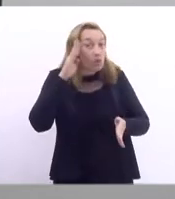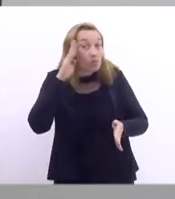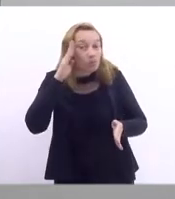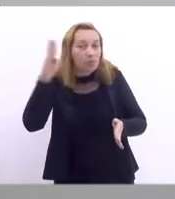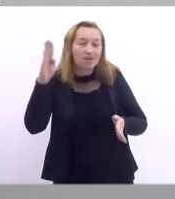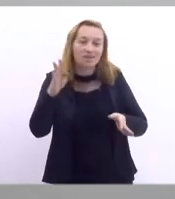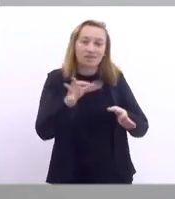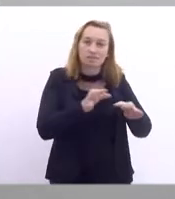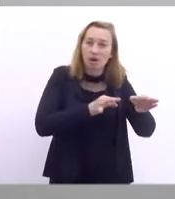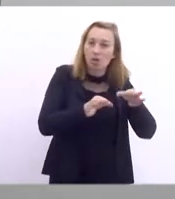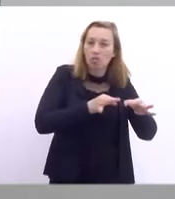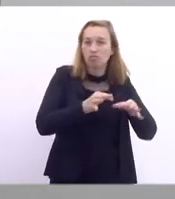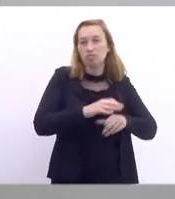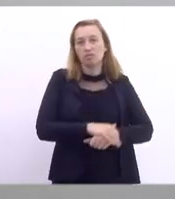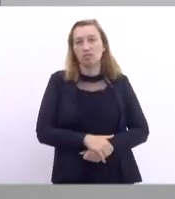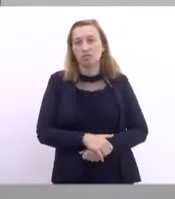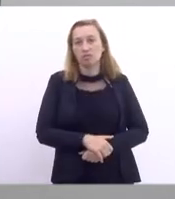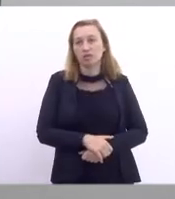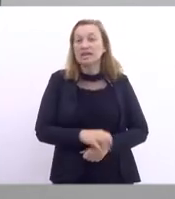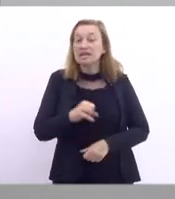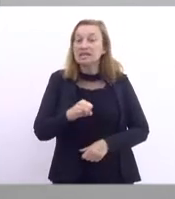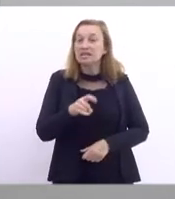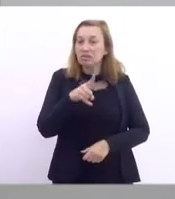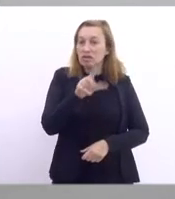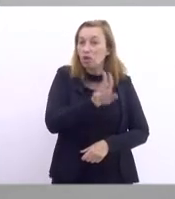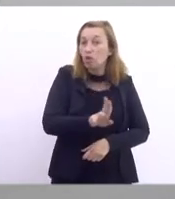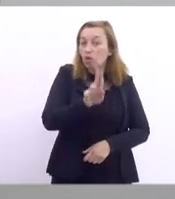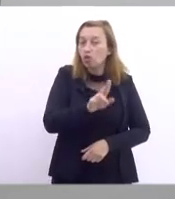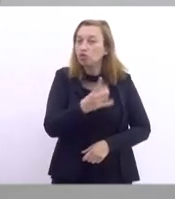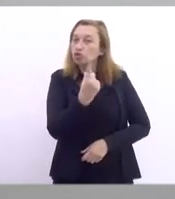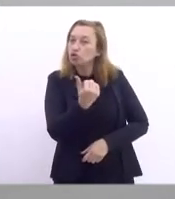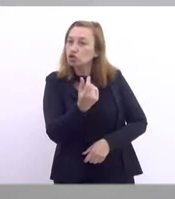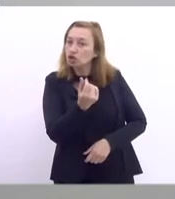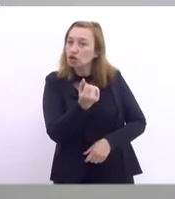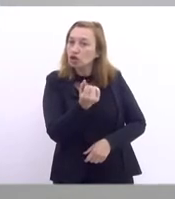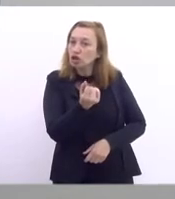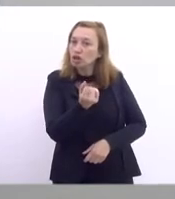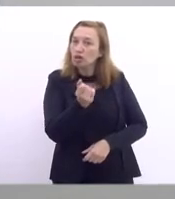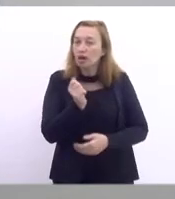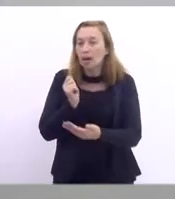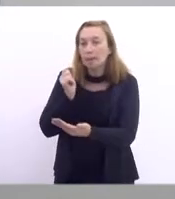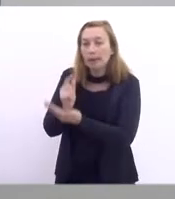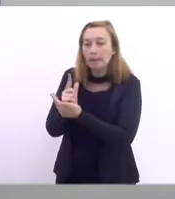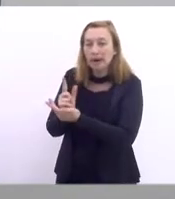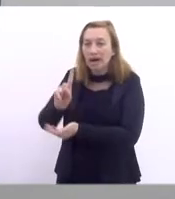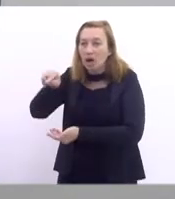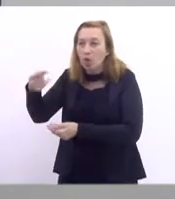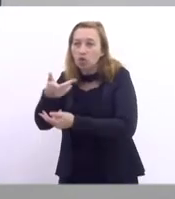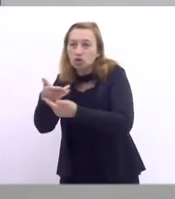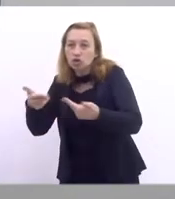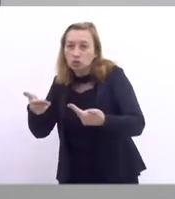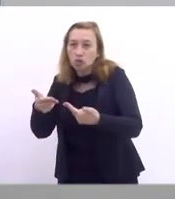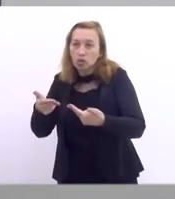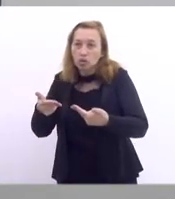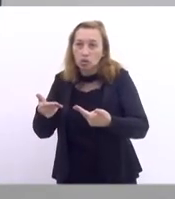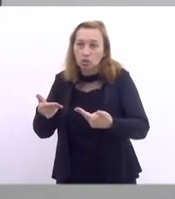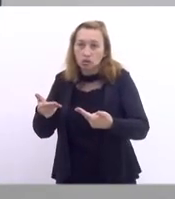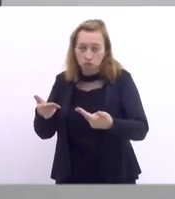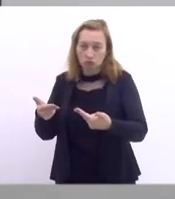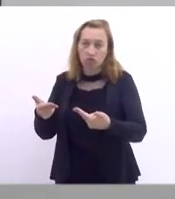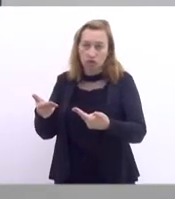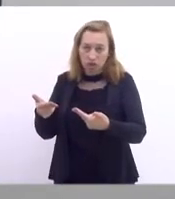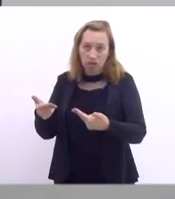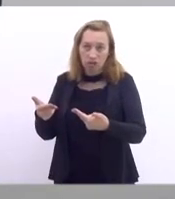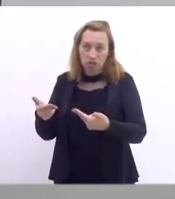programa específico se você usa esse dinheiro para pagar amortização inclusive de